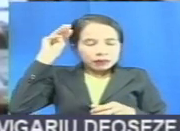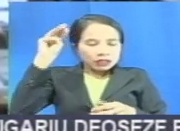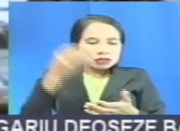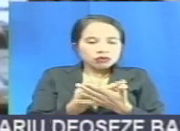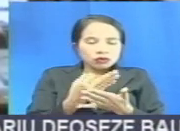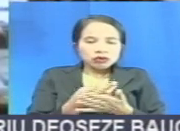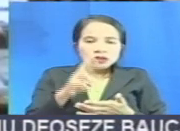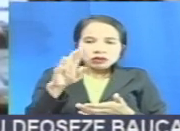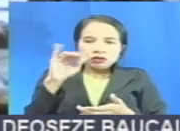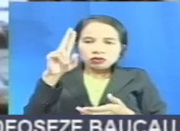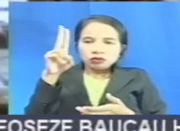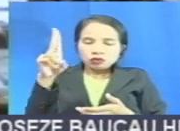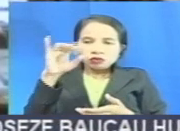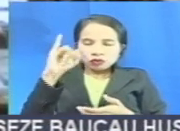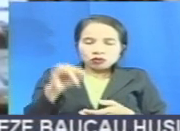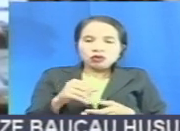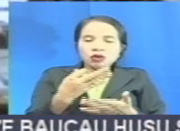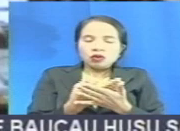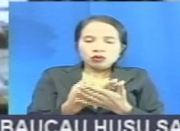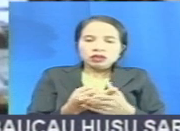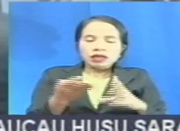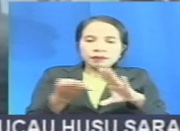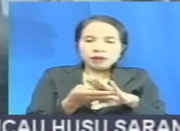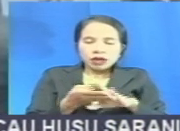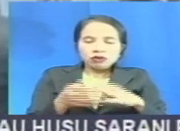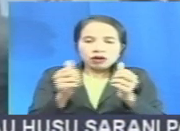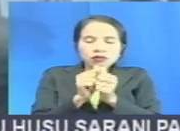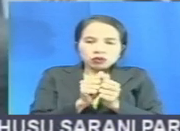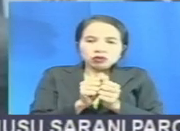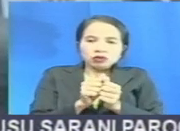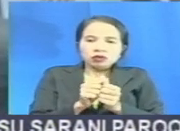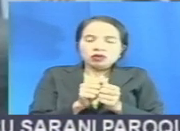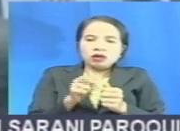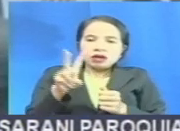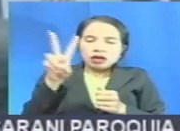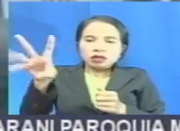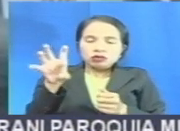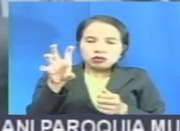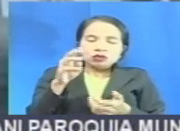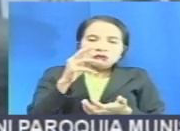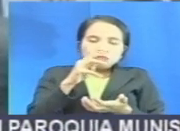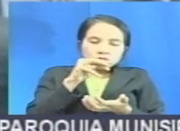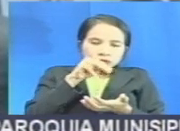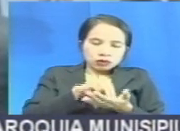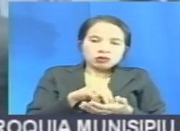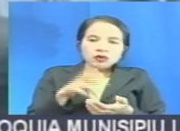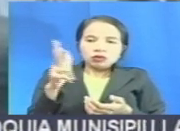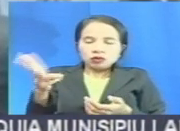Gomes declara: orçamento e a Banco Central Timor-Leste remuto dólares americanos, milhão atos rua tolo nulo. Também o governo se ralo